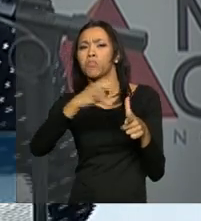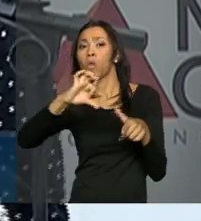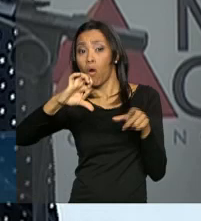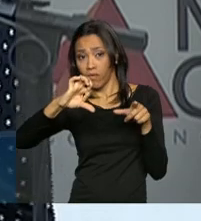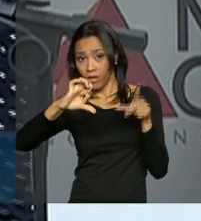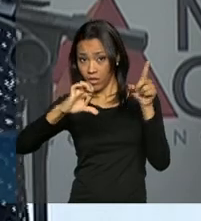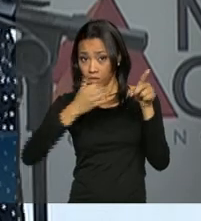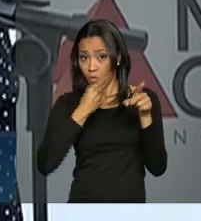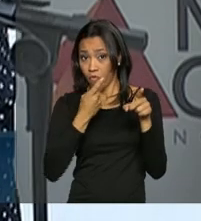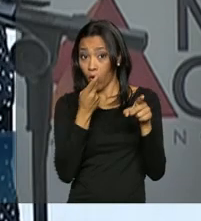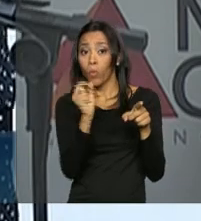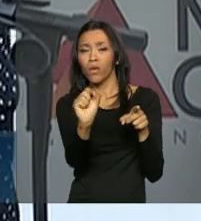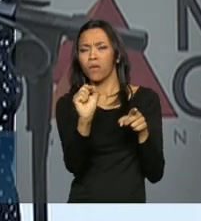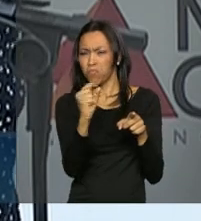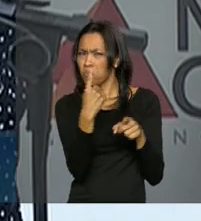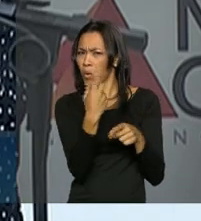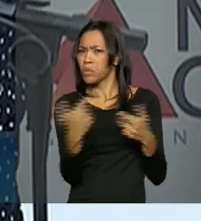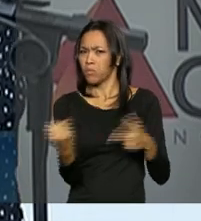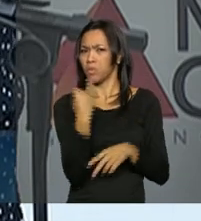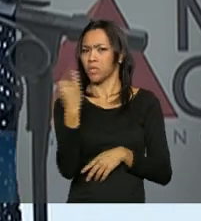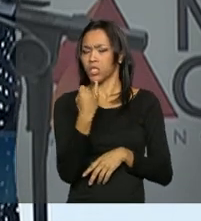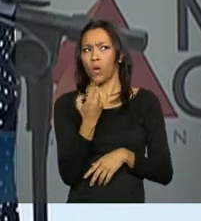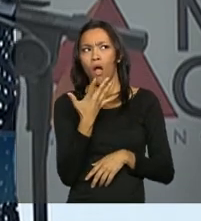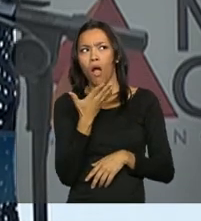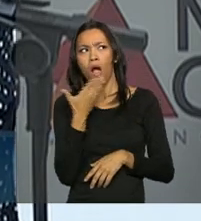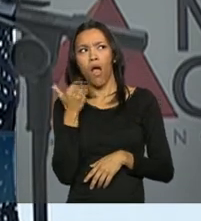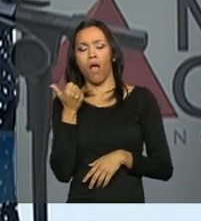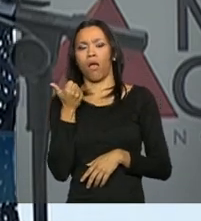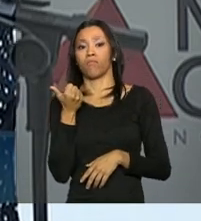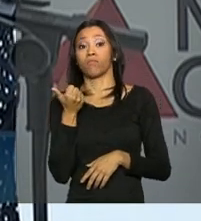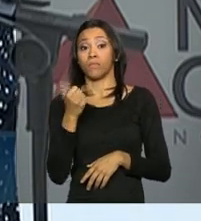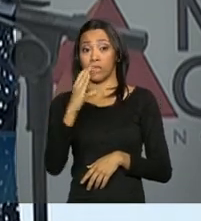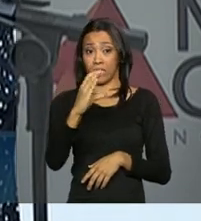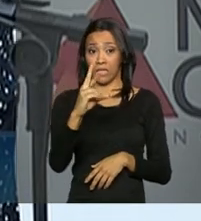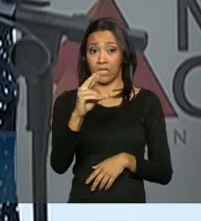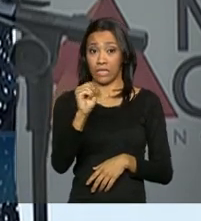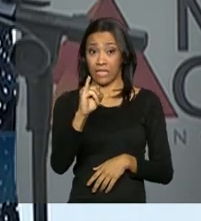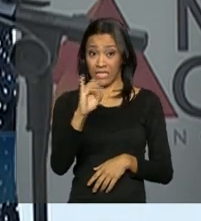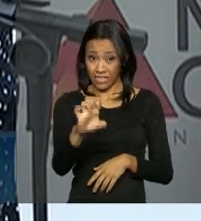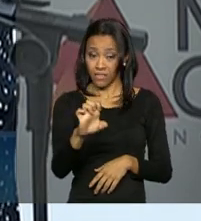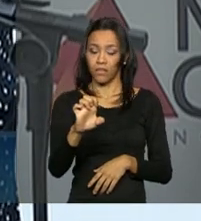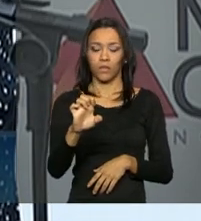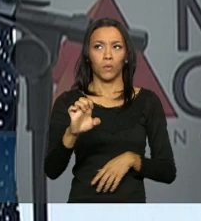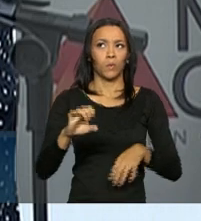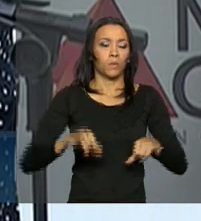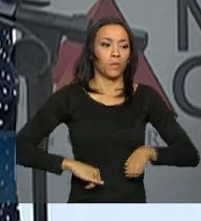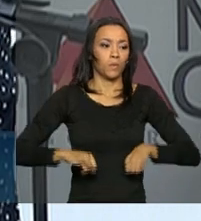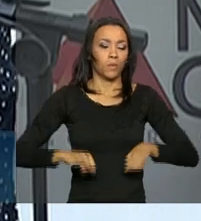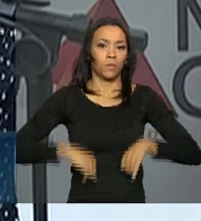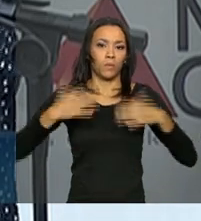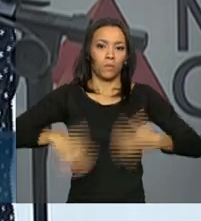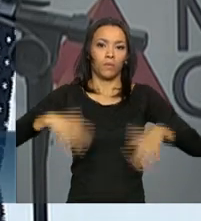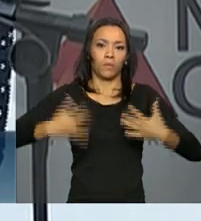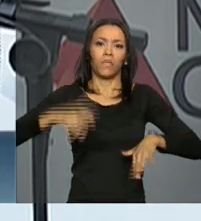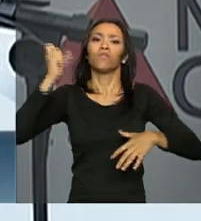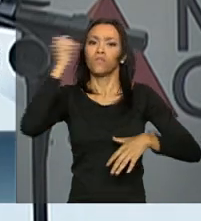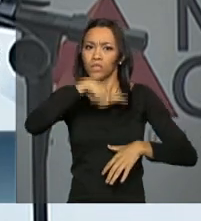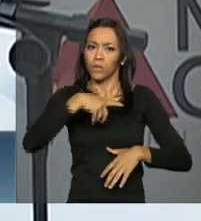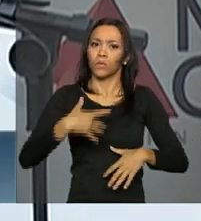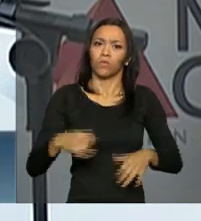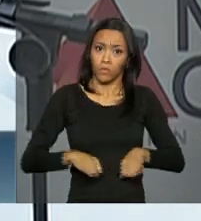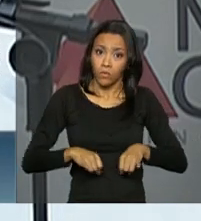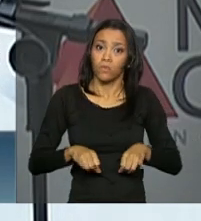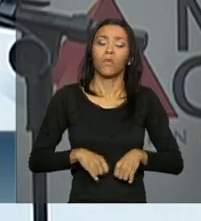acho muito importante. Ele disse que uma crise era algo muito doloroso para ser desperdiçado. Porque